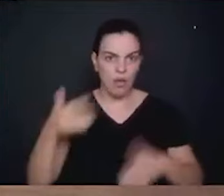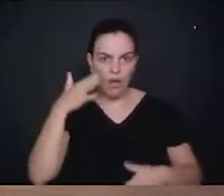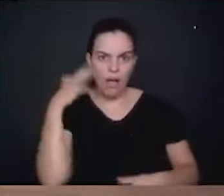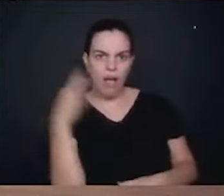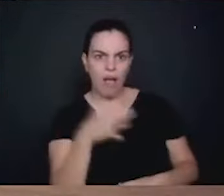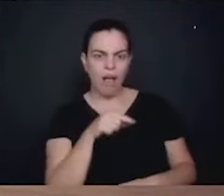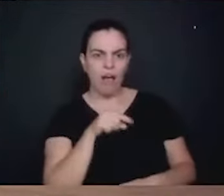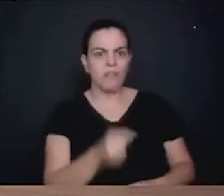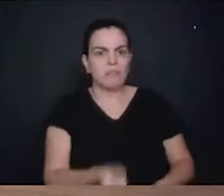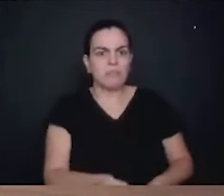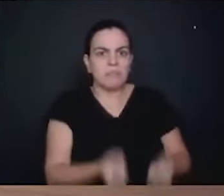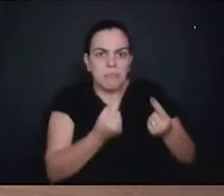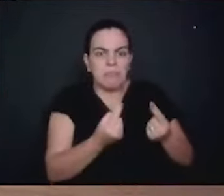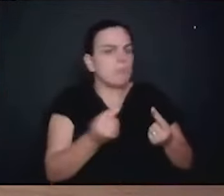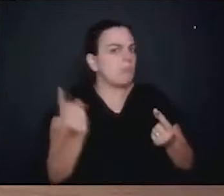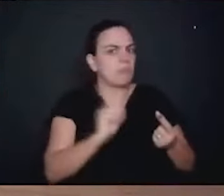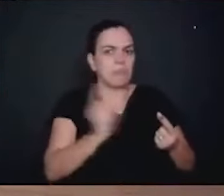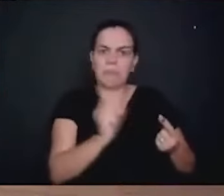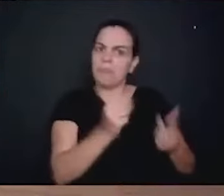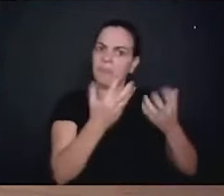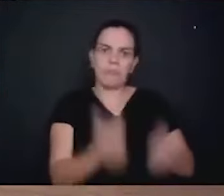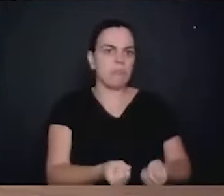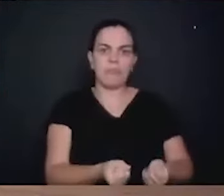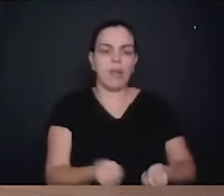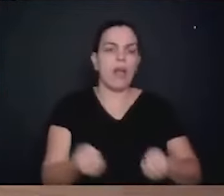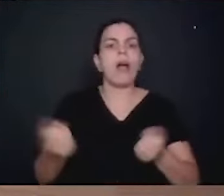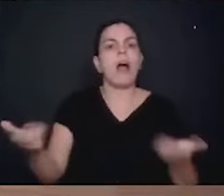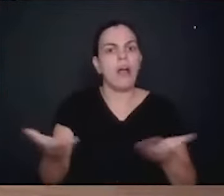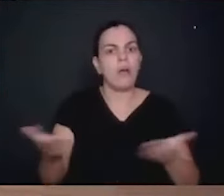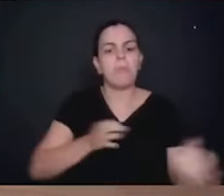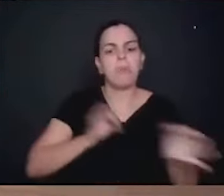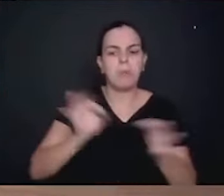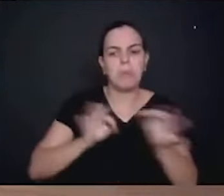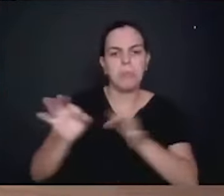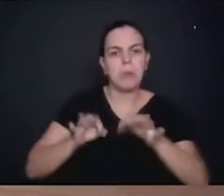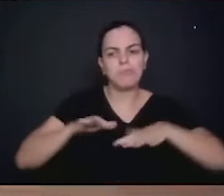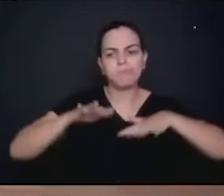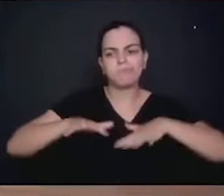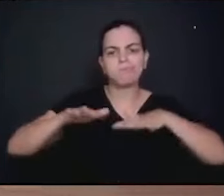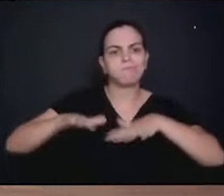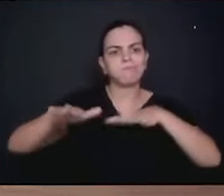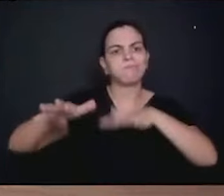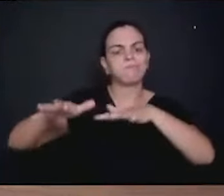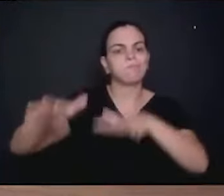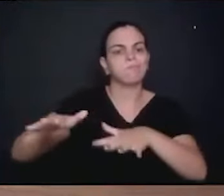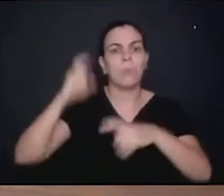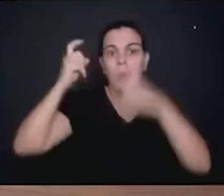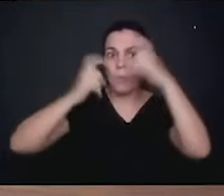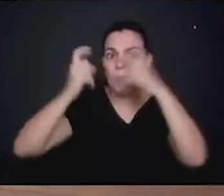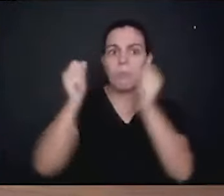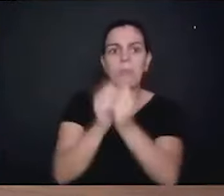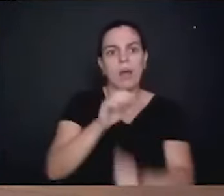e estão mobilizando no país todo esse tema da educação. Estão preocupados com as nossas crianças, com o futuro das